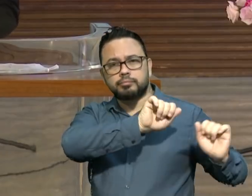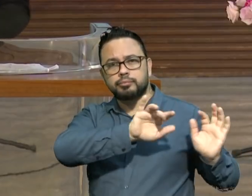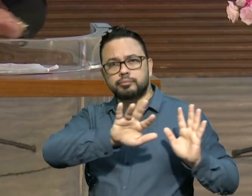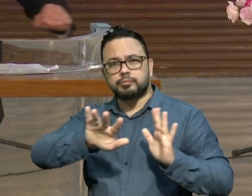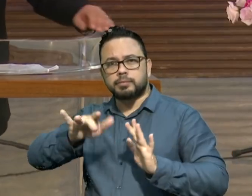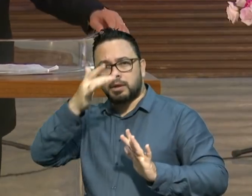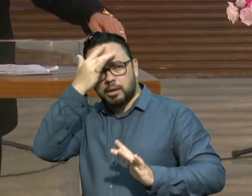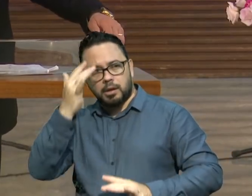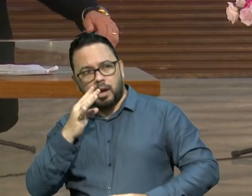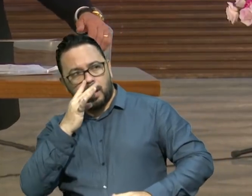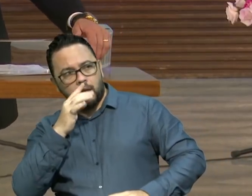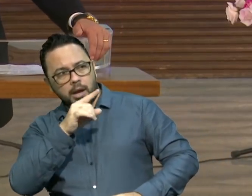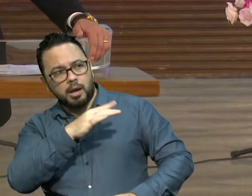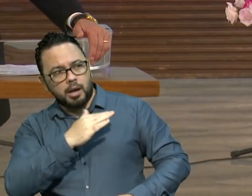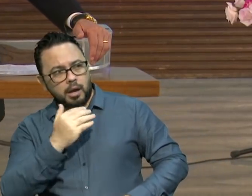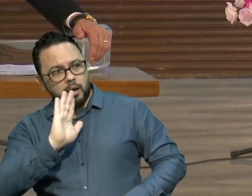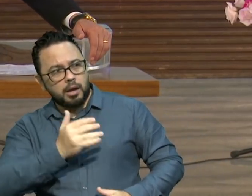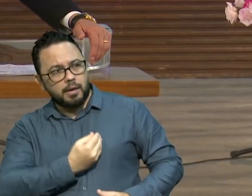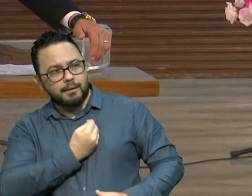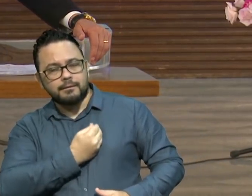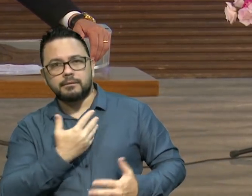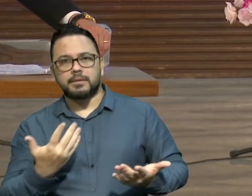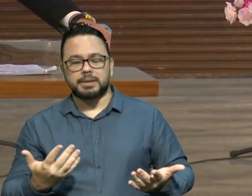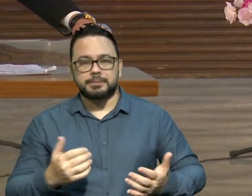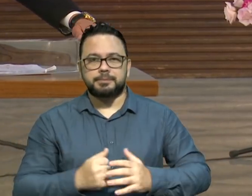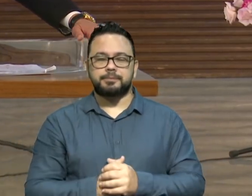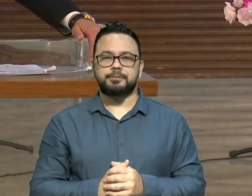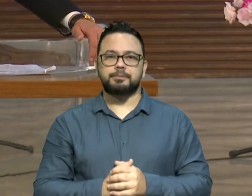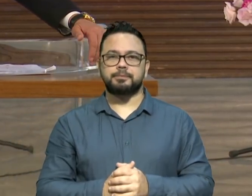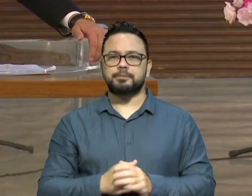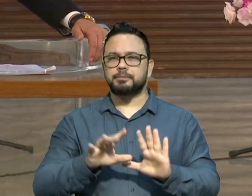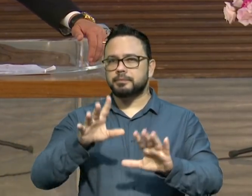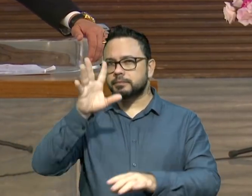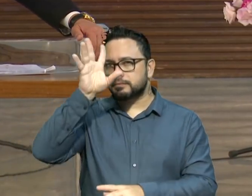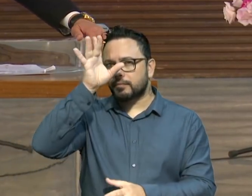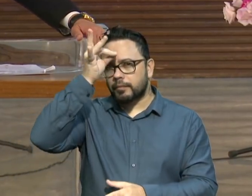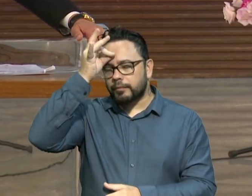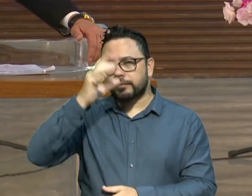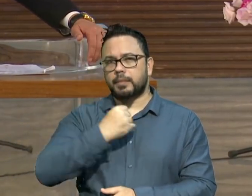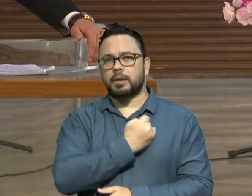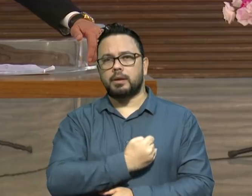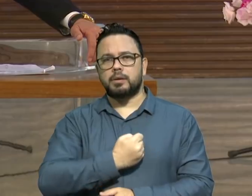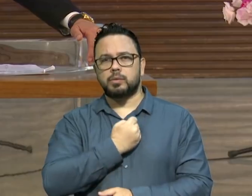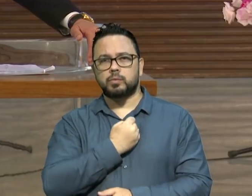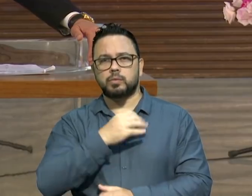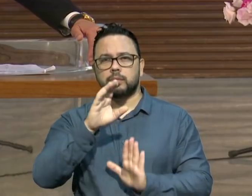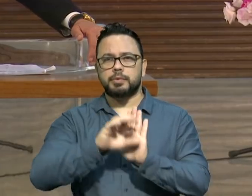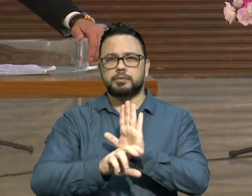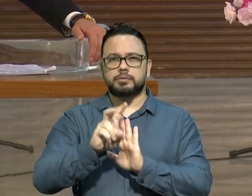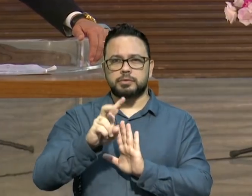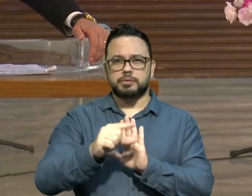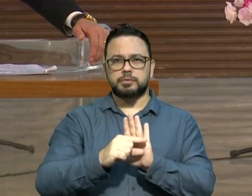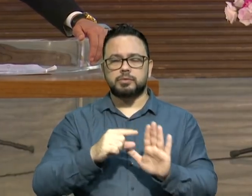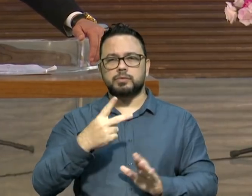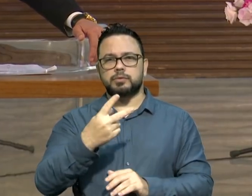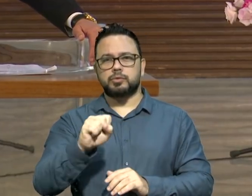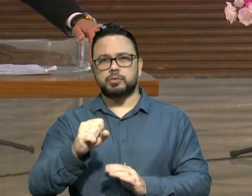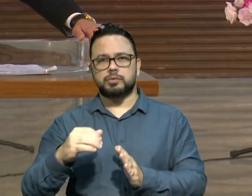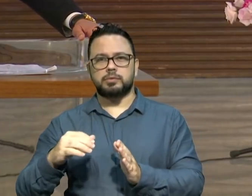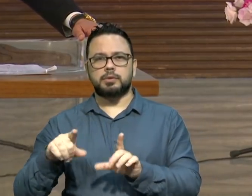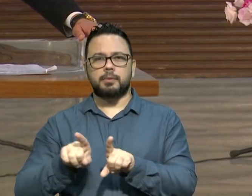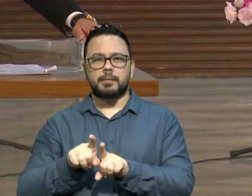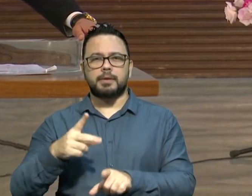guarde esse texto aí no seu coração São João 5 28 e 29 é apenas uma introdução